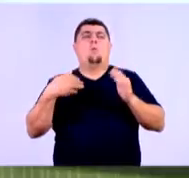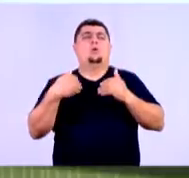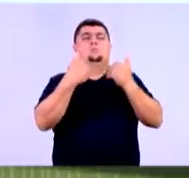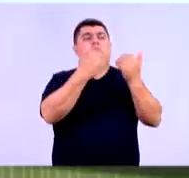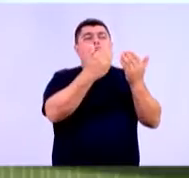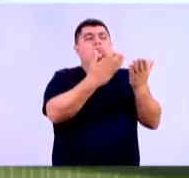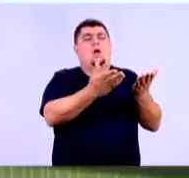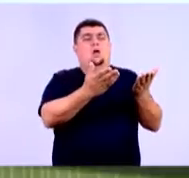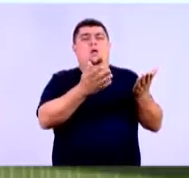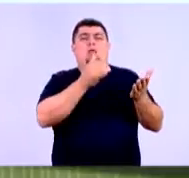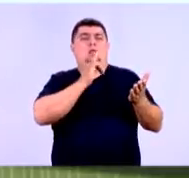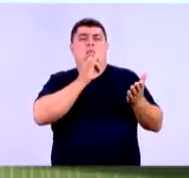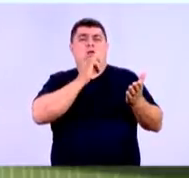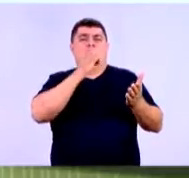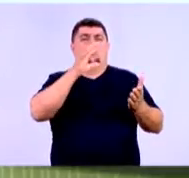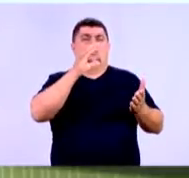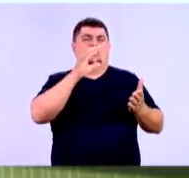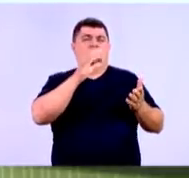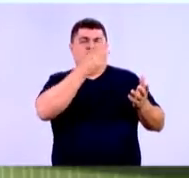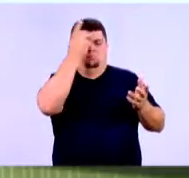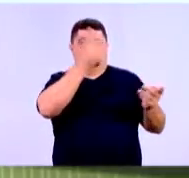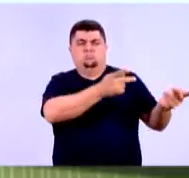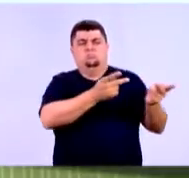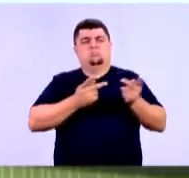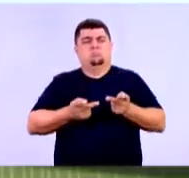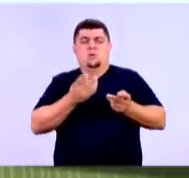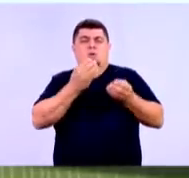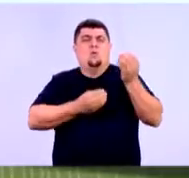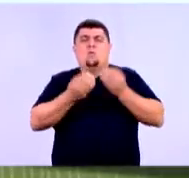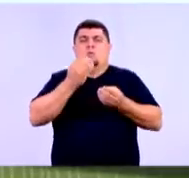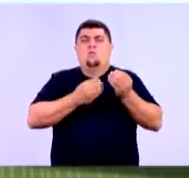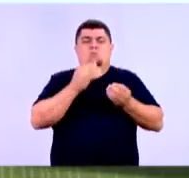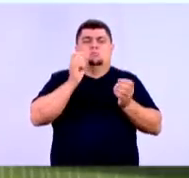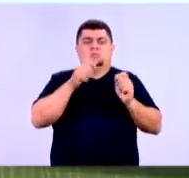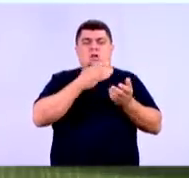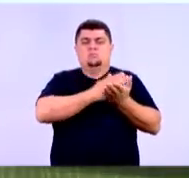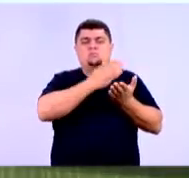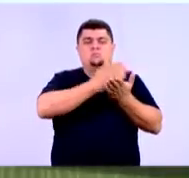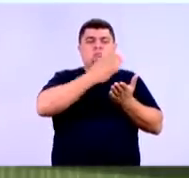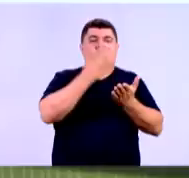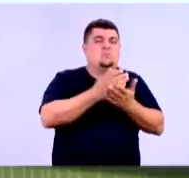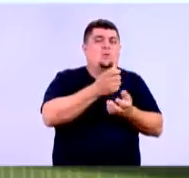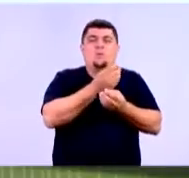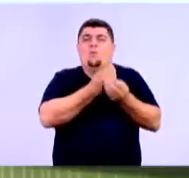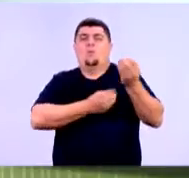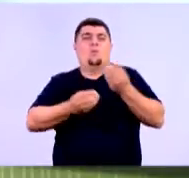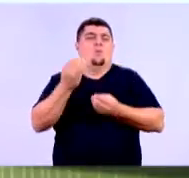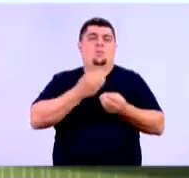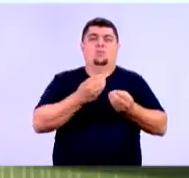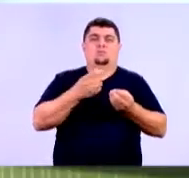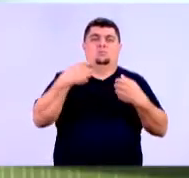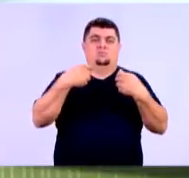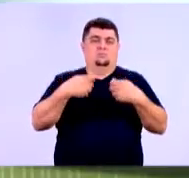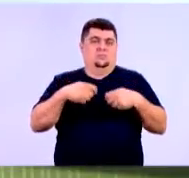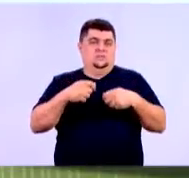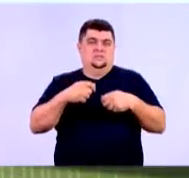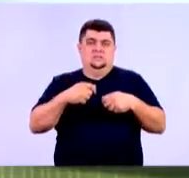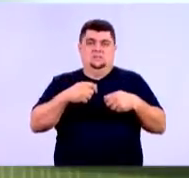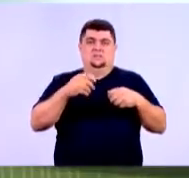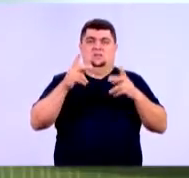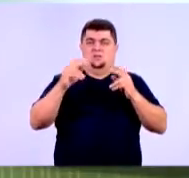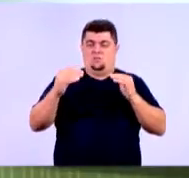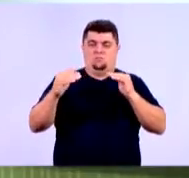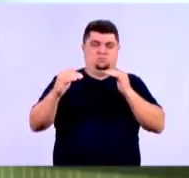meu cliente? Quanto eu posso conceder de parcelamento que meu cliente tenha? Você tem que analisar esses mesmos quesitos. Eu tenho lá